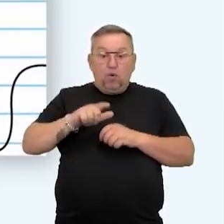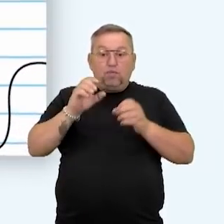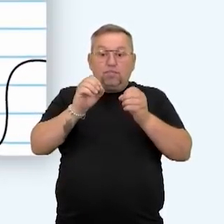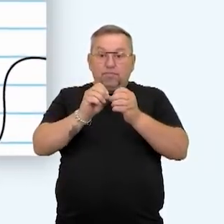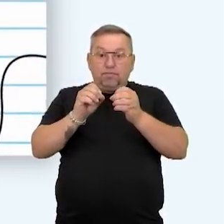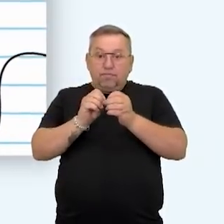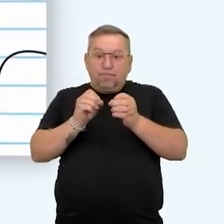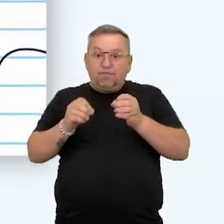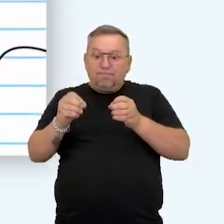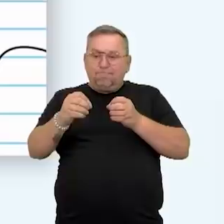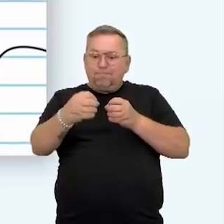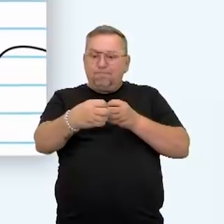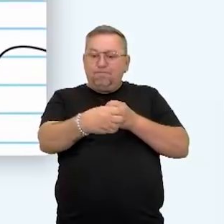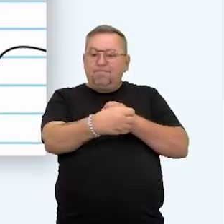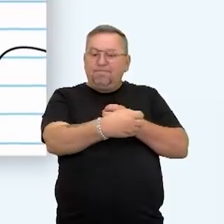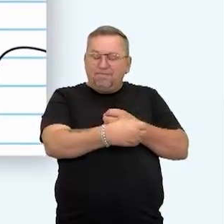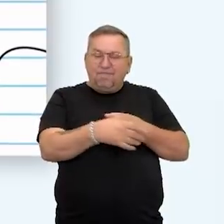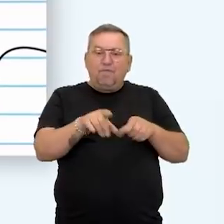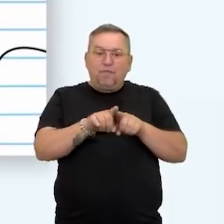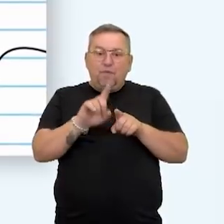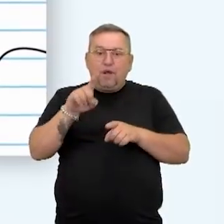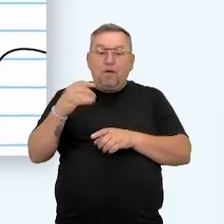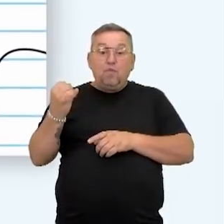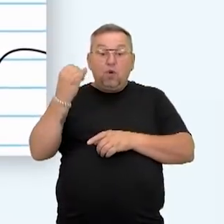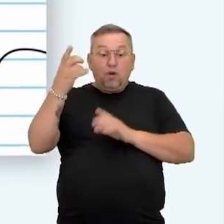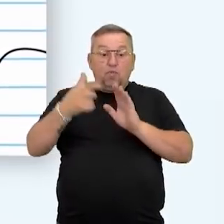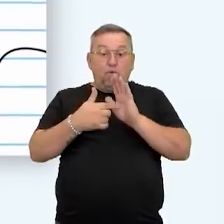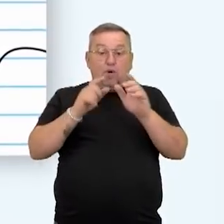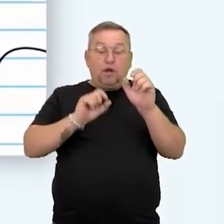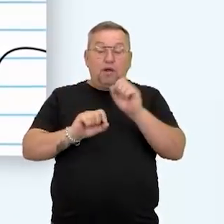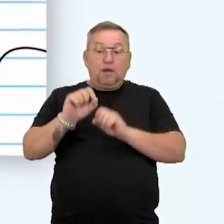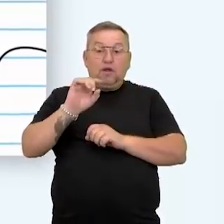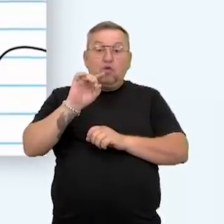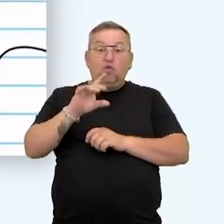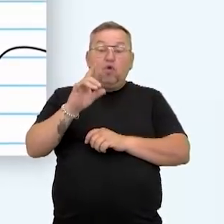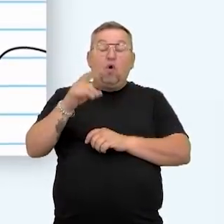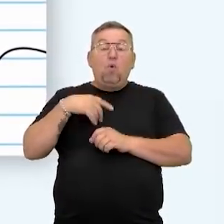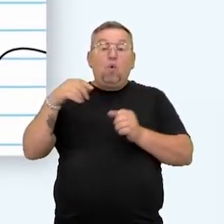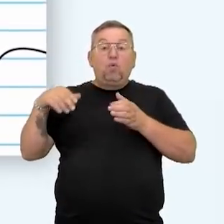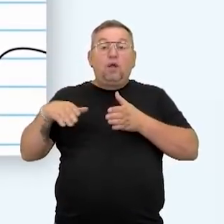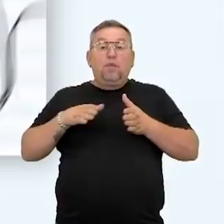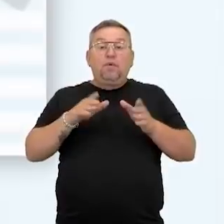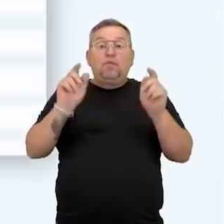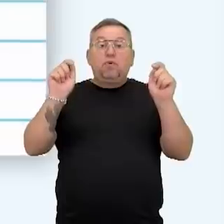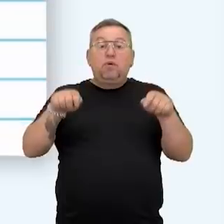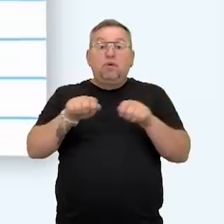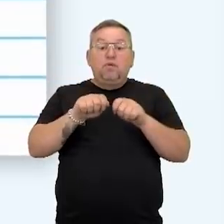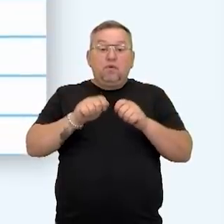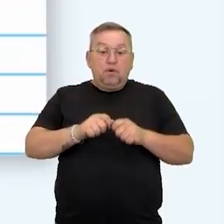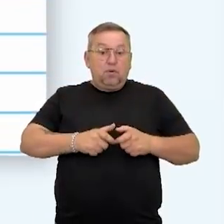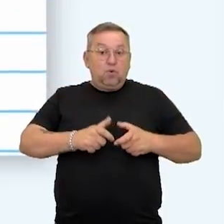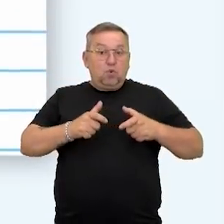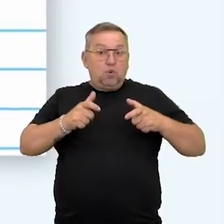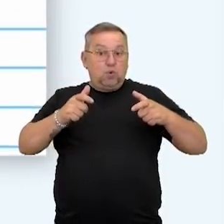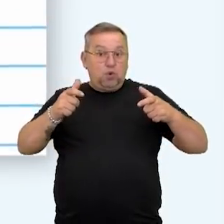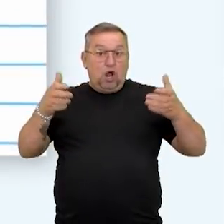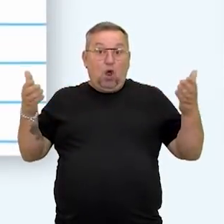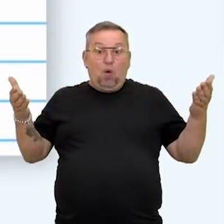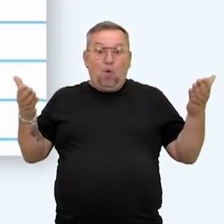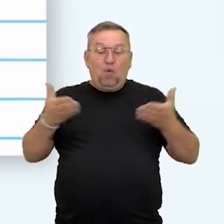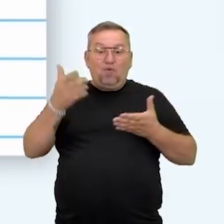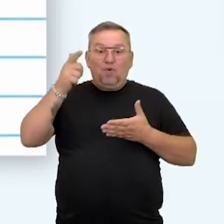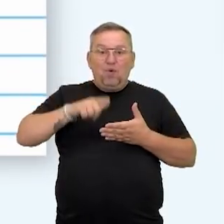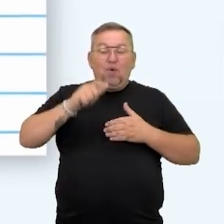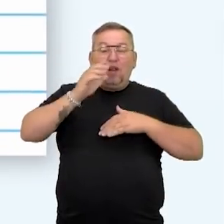municípios, assim como outros arranjos. Importante ressaltar que esse é apenas um dos caminhos possíveis para o crescimento. Nos dias atuais,